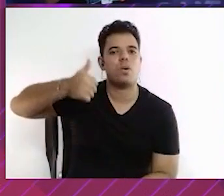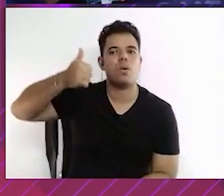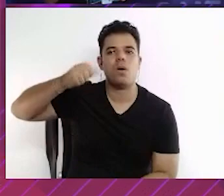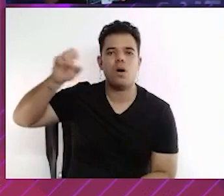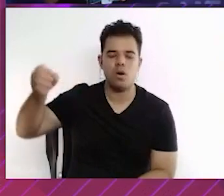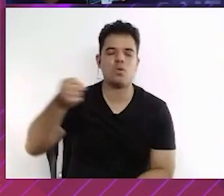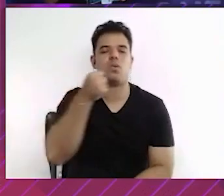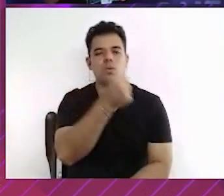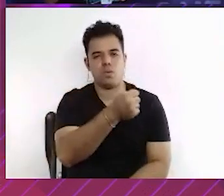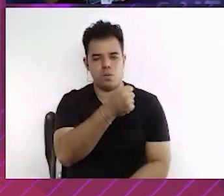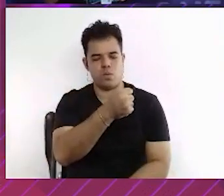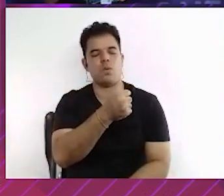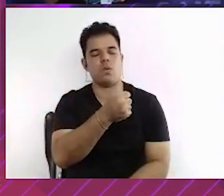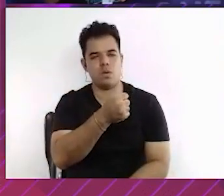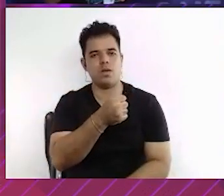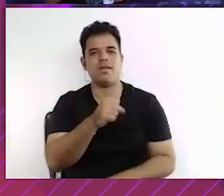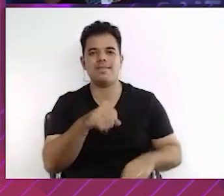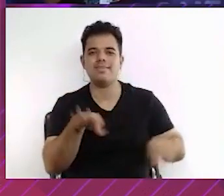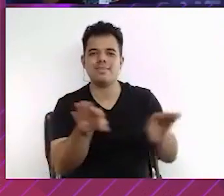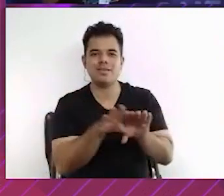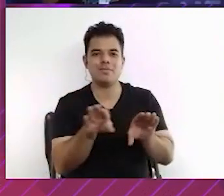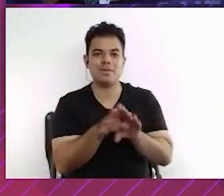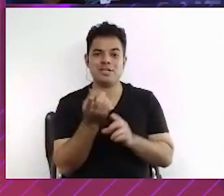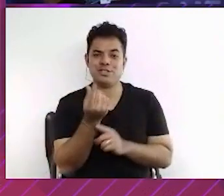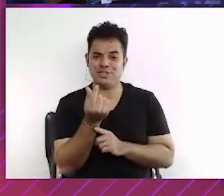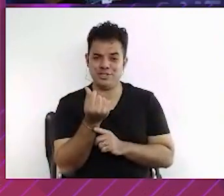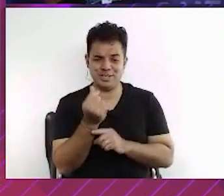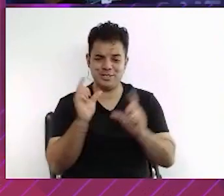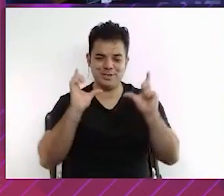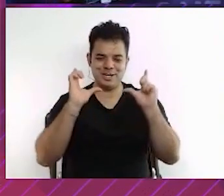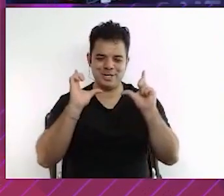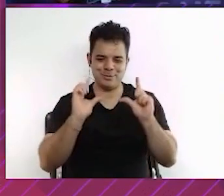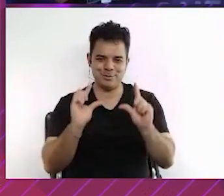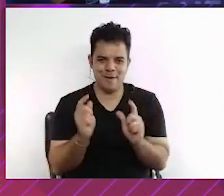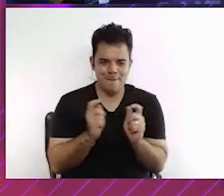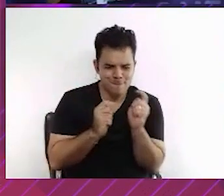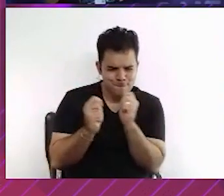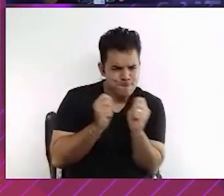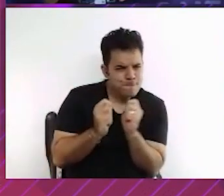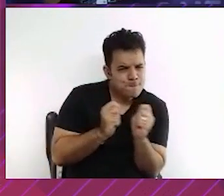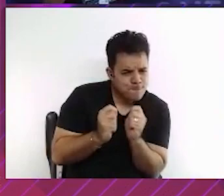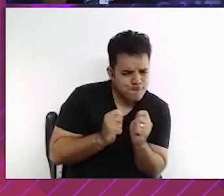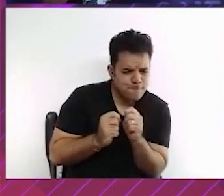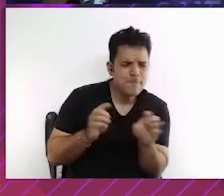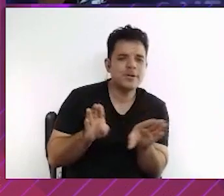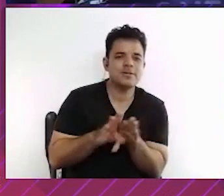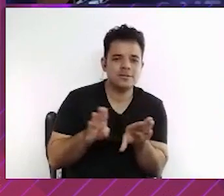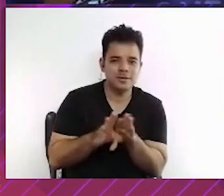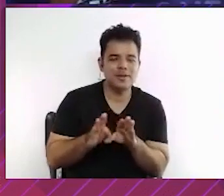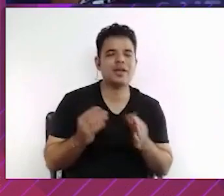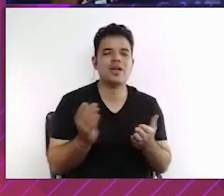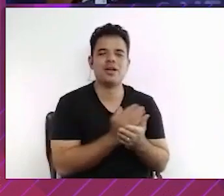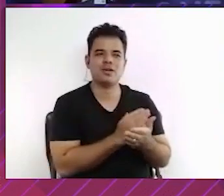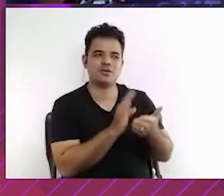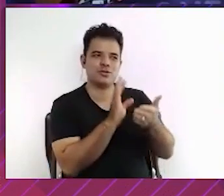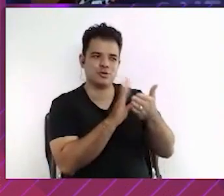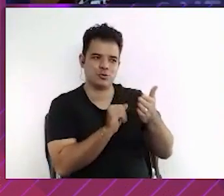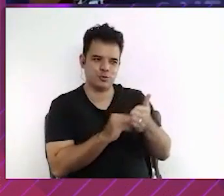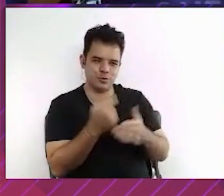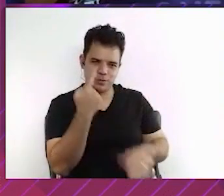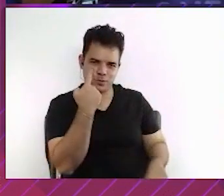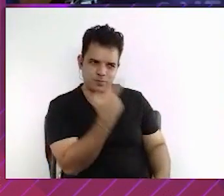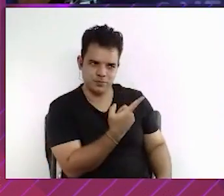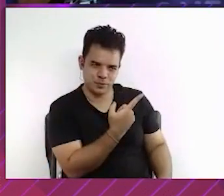isso, eles vão reduzir custos, né? E aqui também eu tirei alguns colaboradores. Vocês verem que tem uns espacinhos